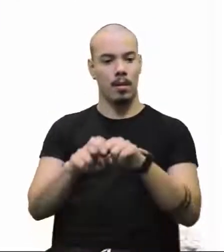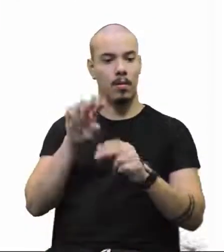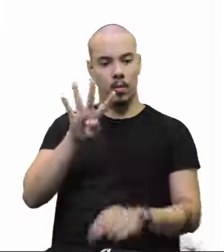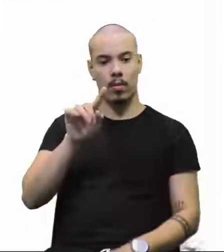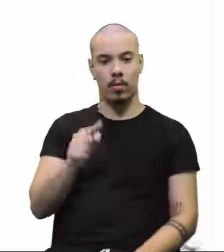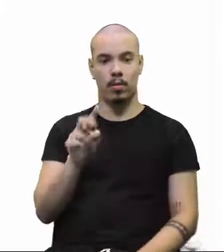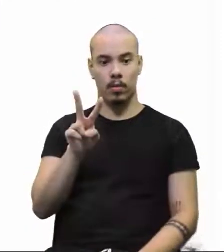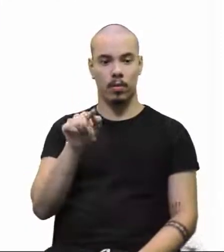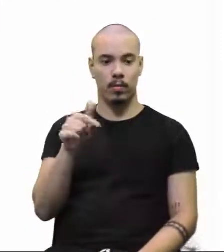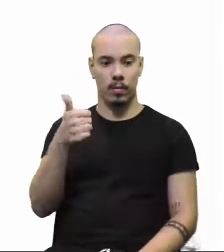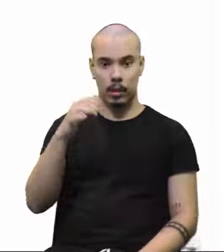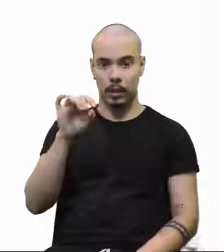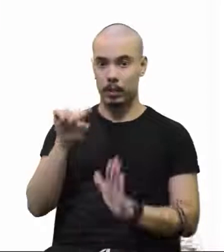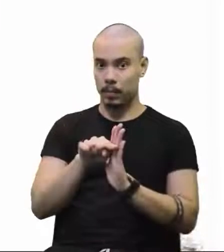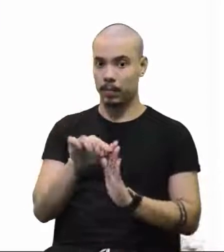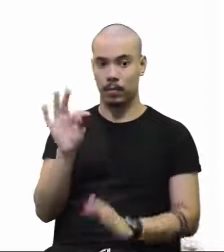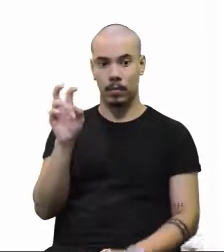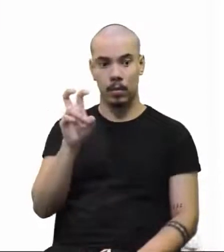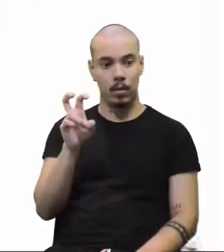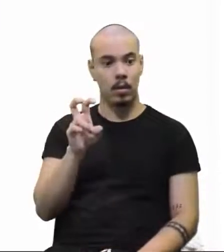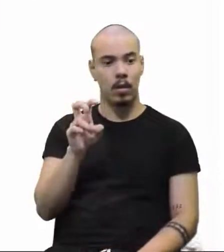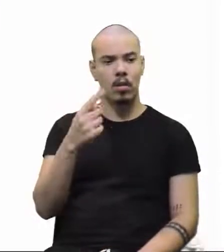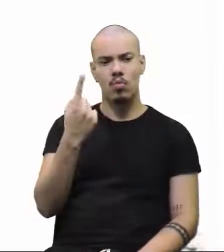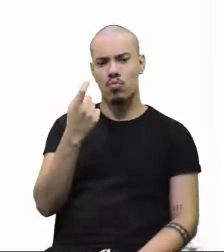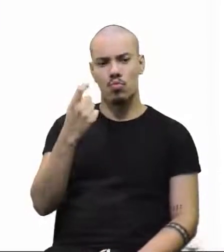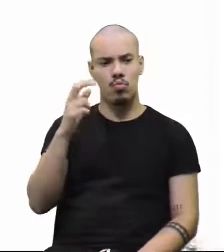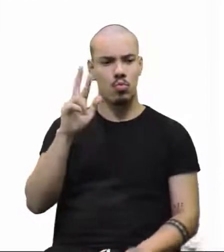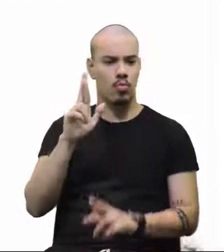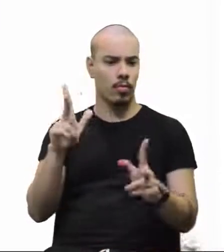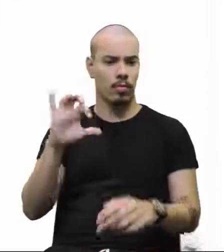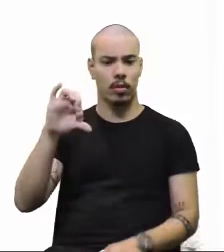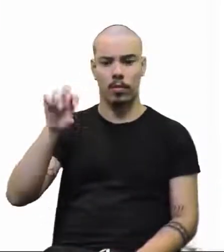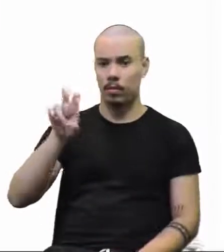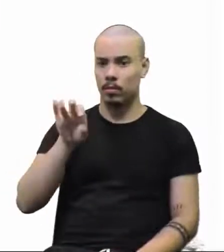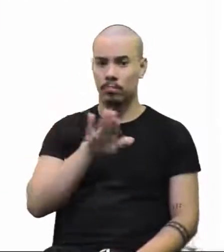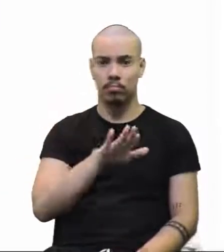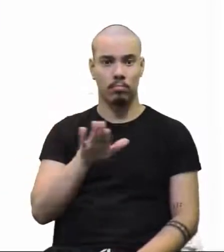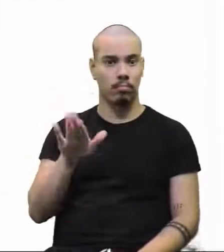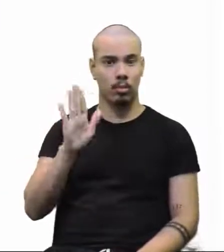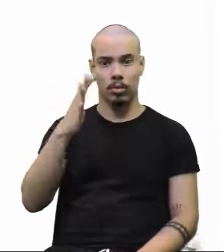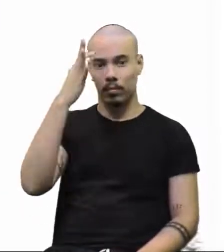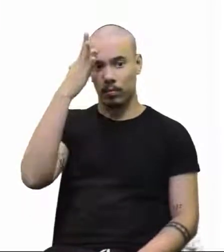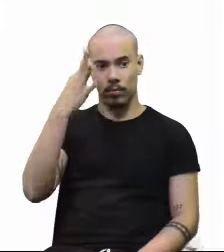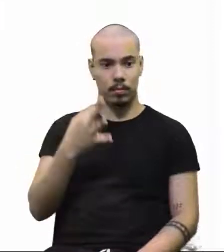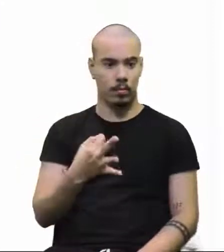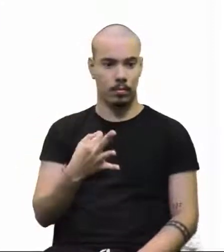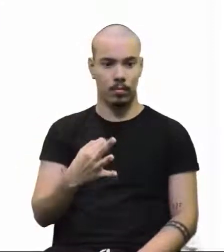menos 5. A única diferença aí que o aluno poderia não ter entendido é o 95, né? Mas agora entendeu.